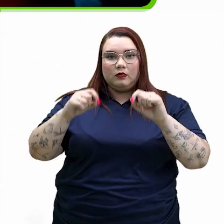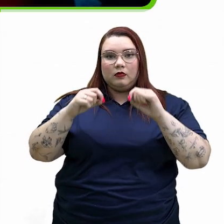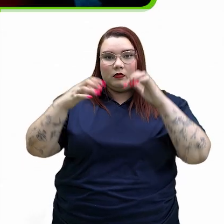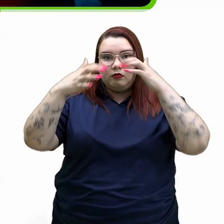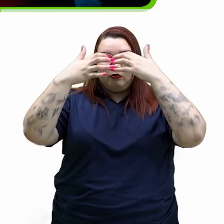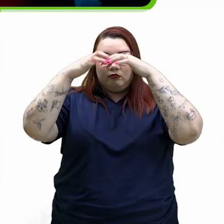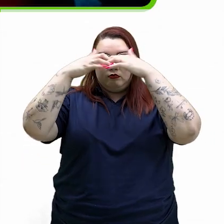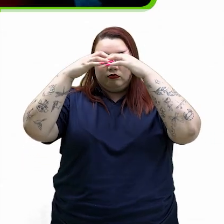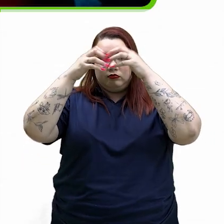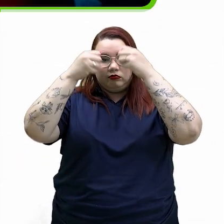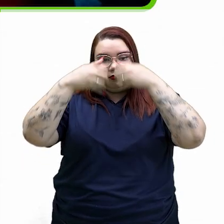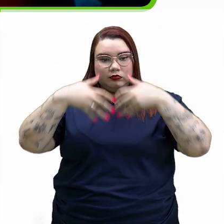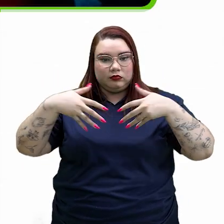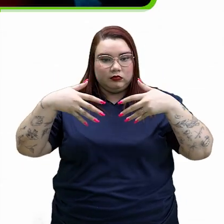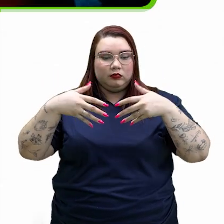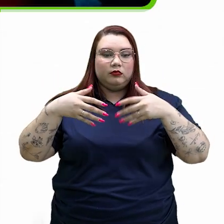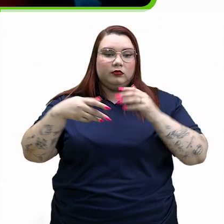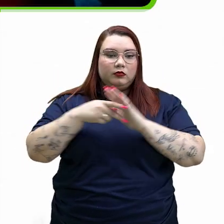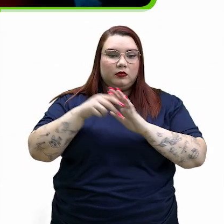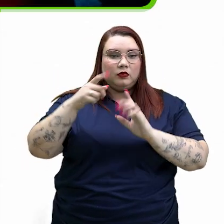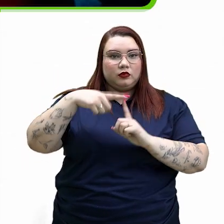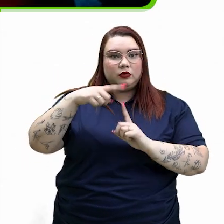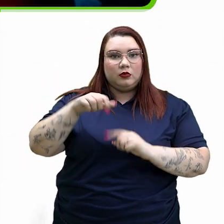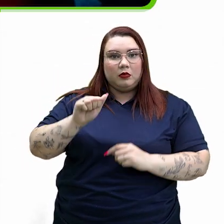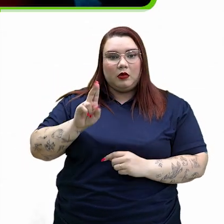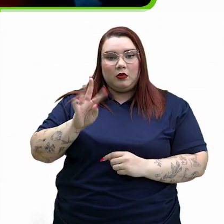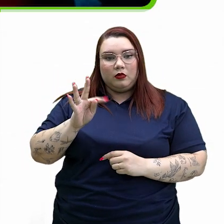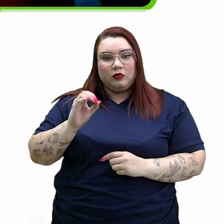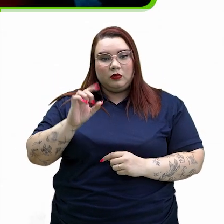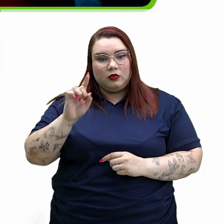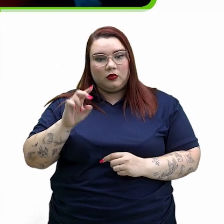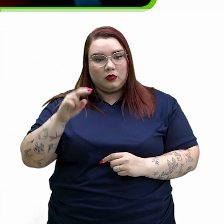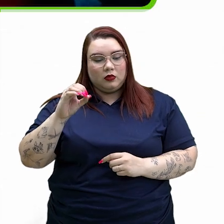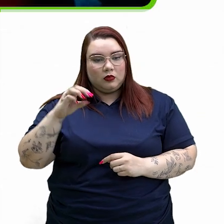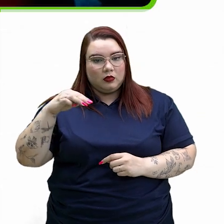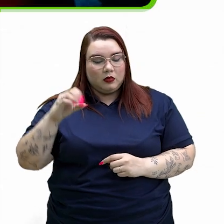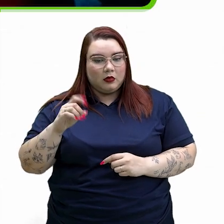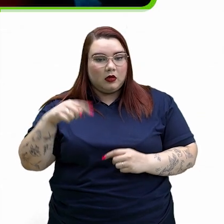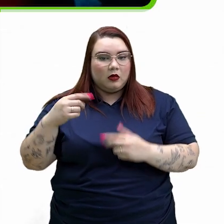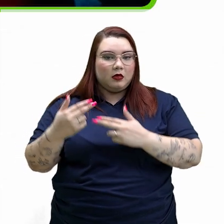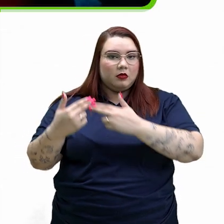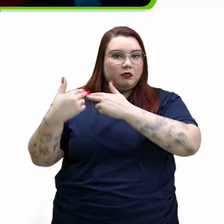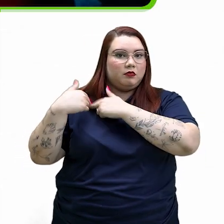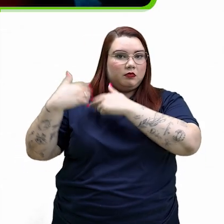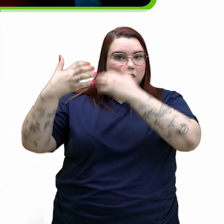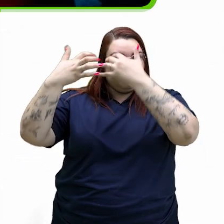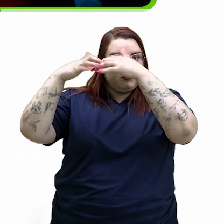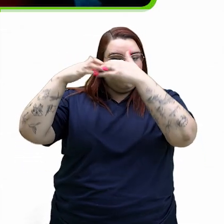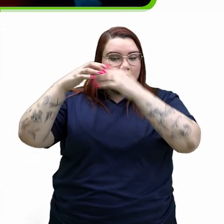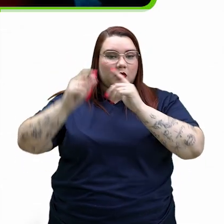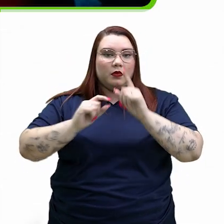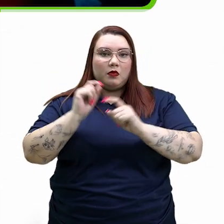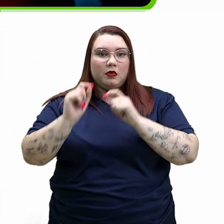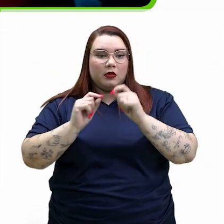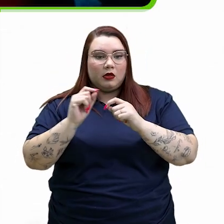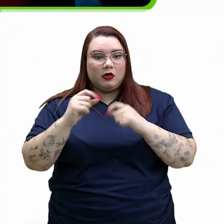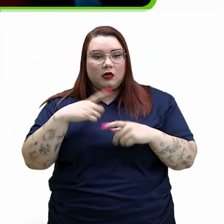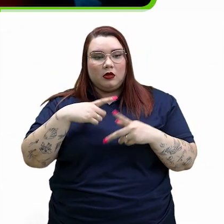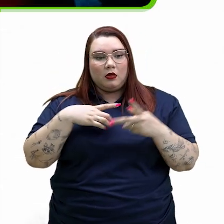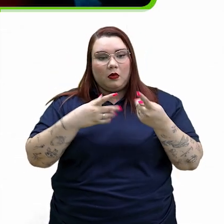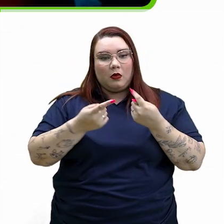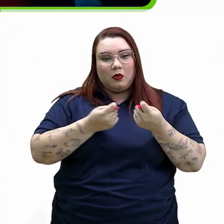do sistema nervoso autônomo. Ele é o responsável